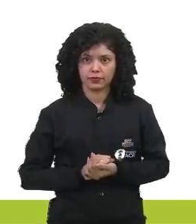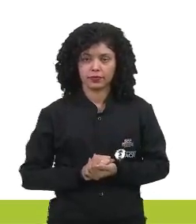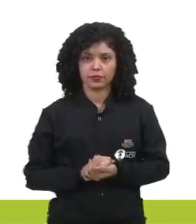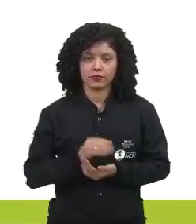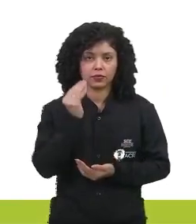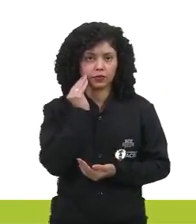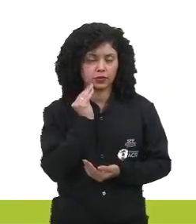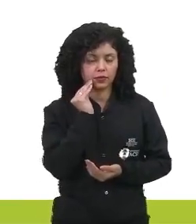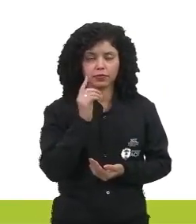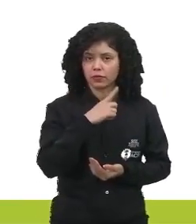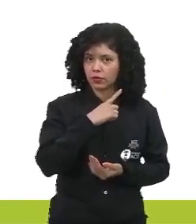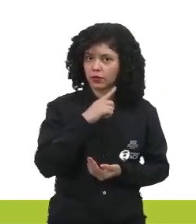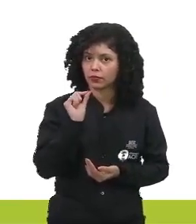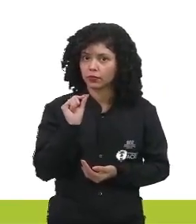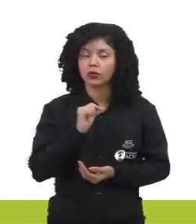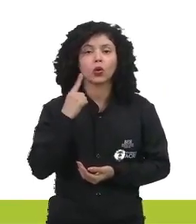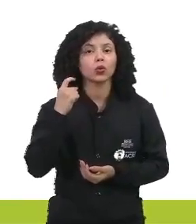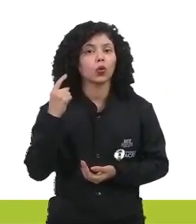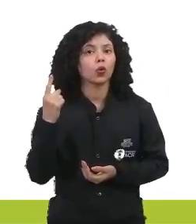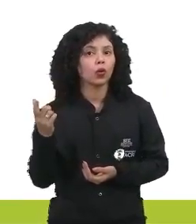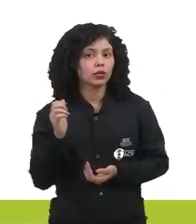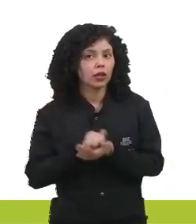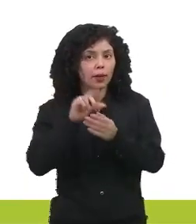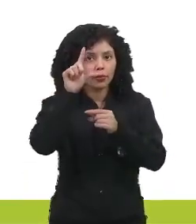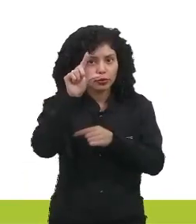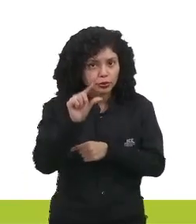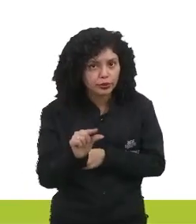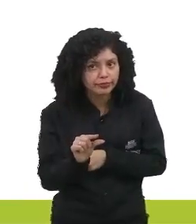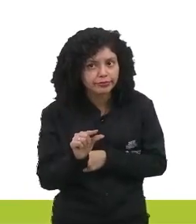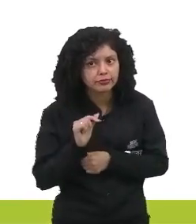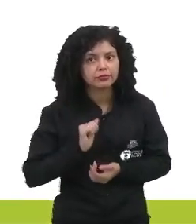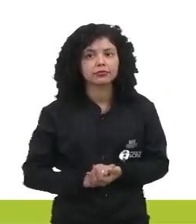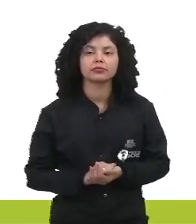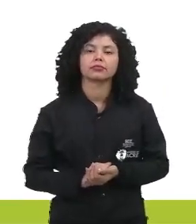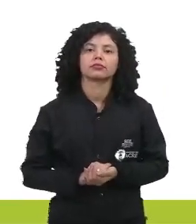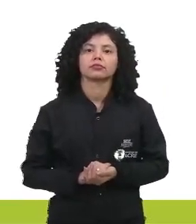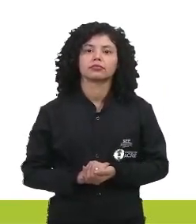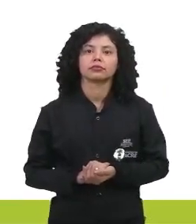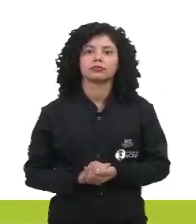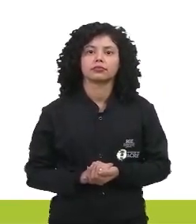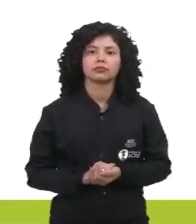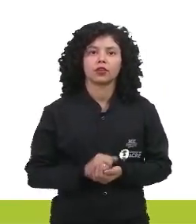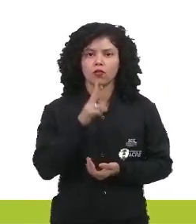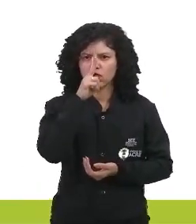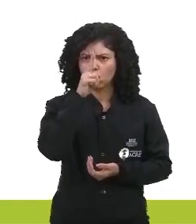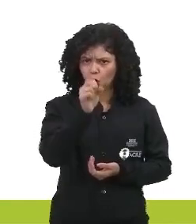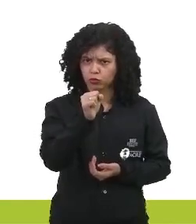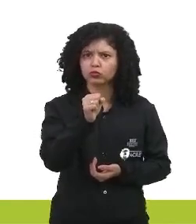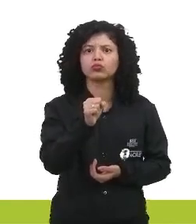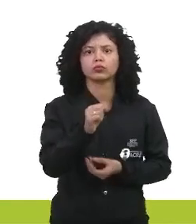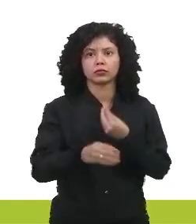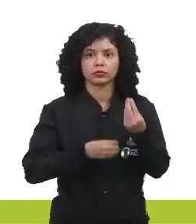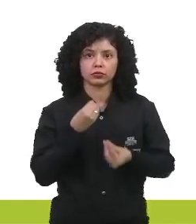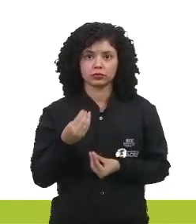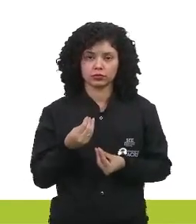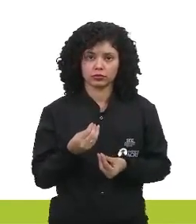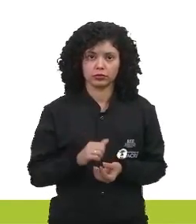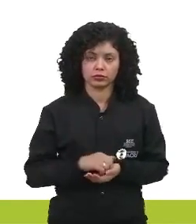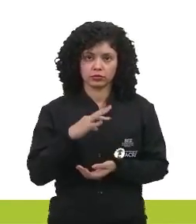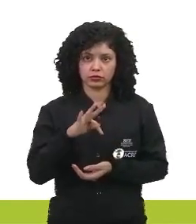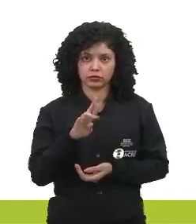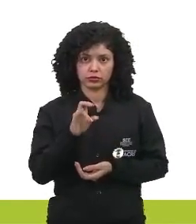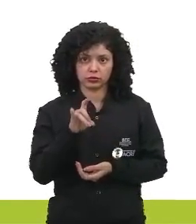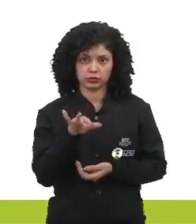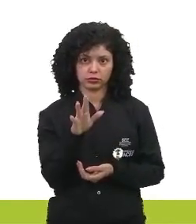eles têm o som mais abaixo, né? A gente não pronuncia tão fortemente como as